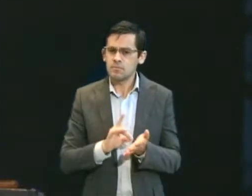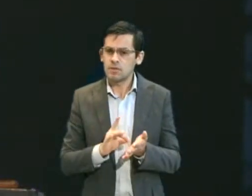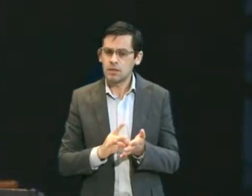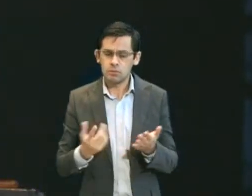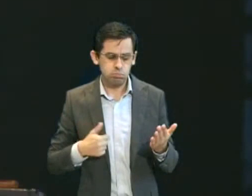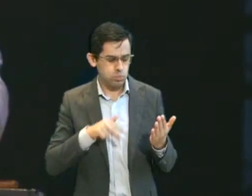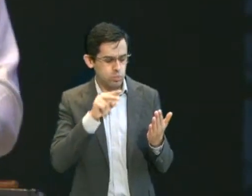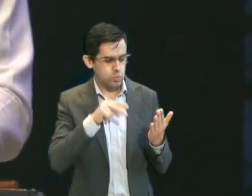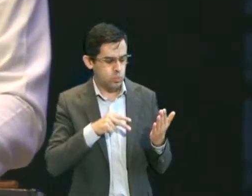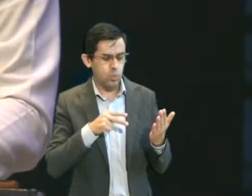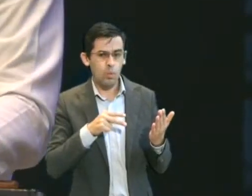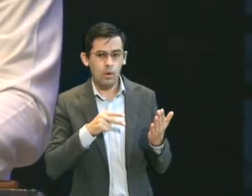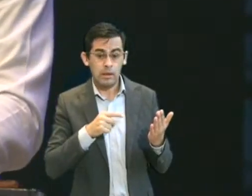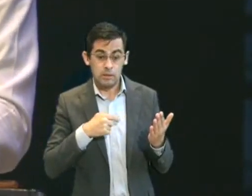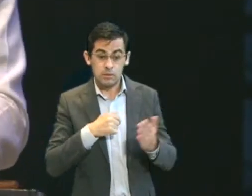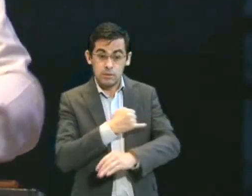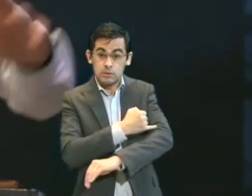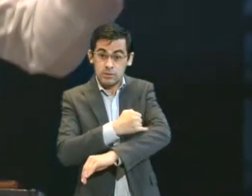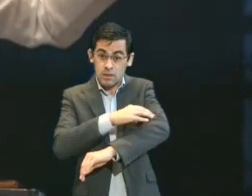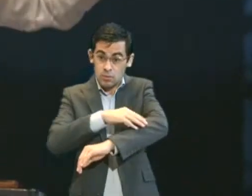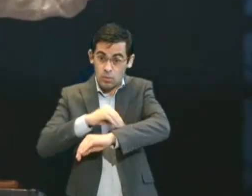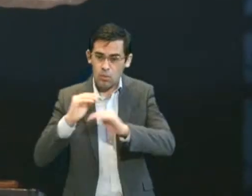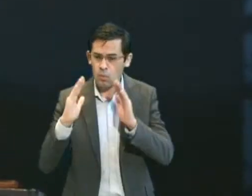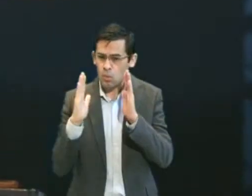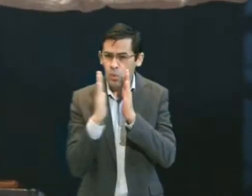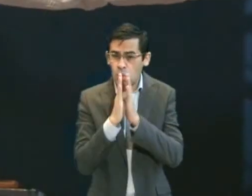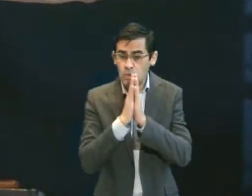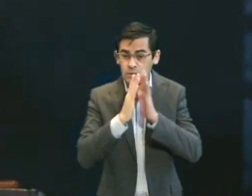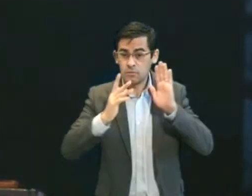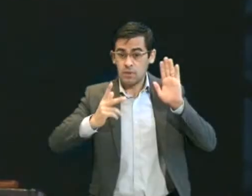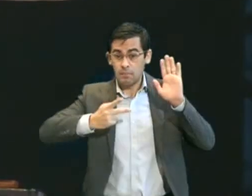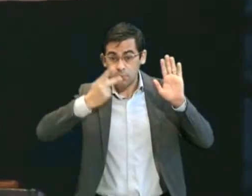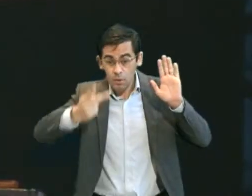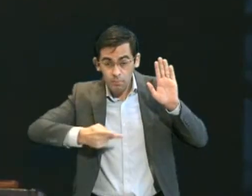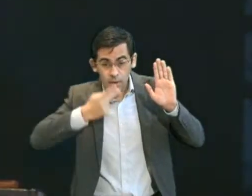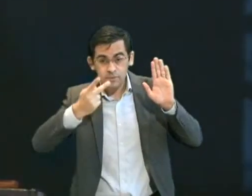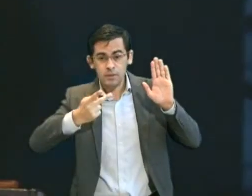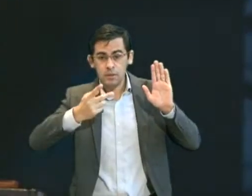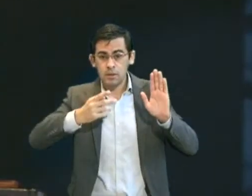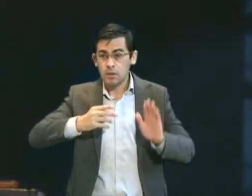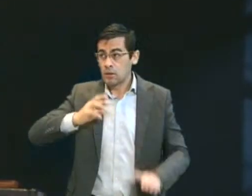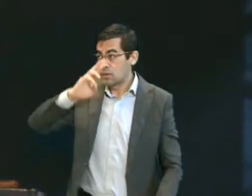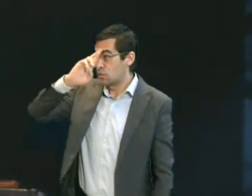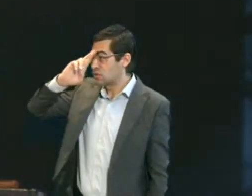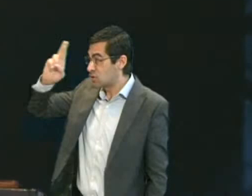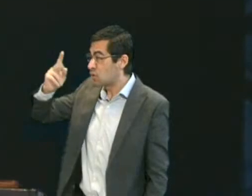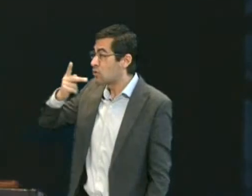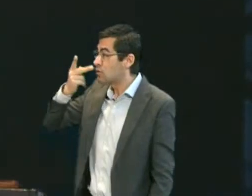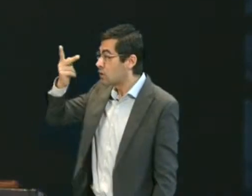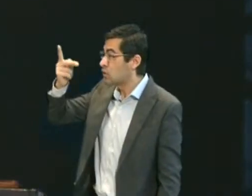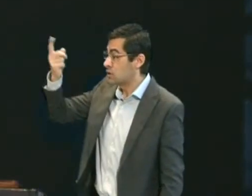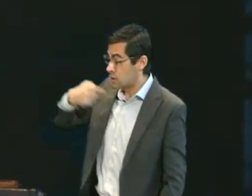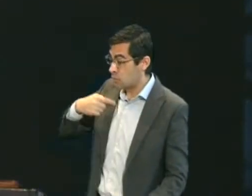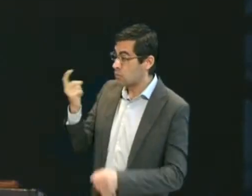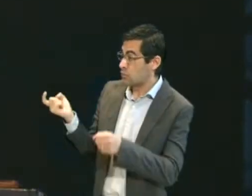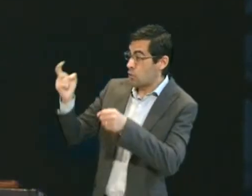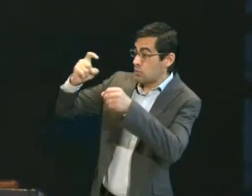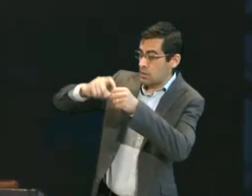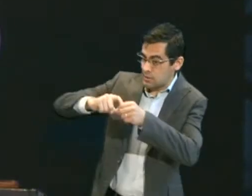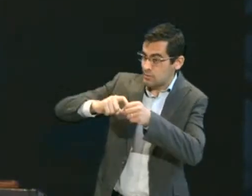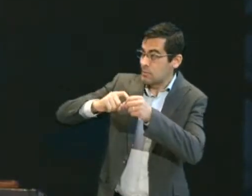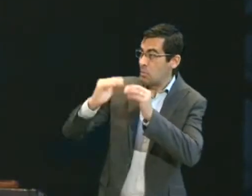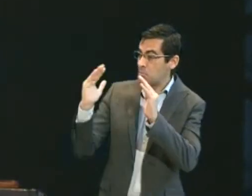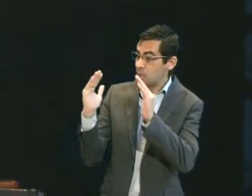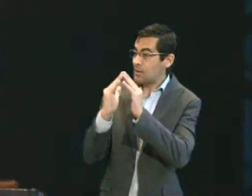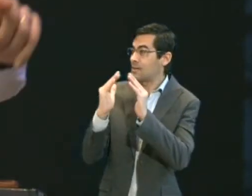interessante, porque ele está orando agora a promessa. Olha, o Senhor disse que eu tornaria de volta para